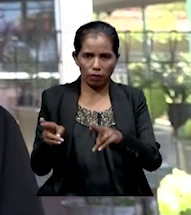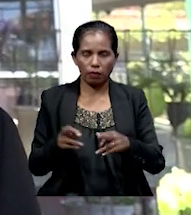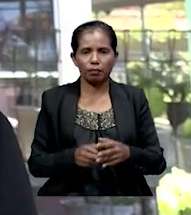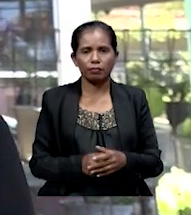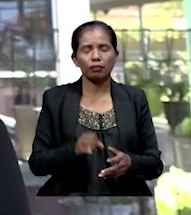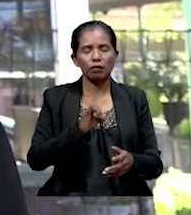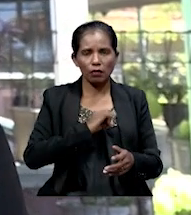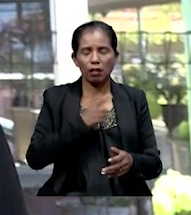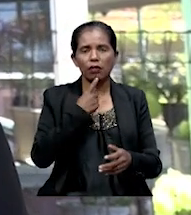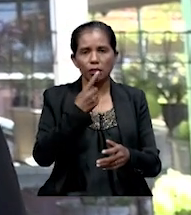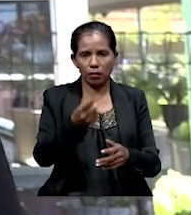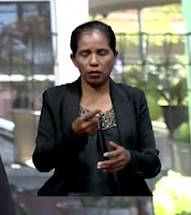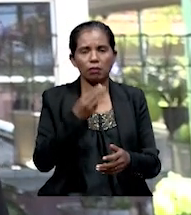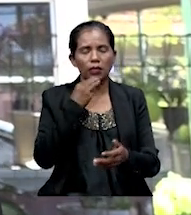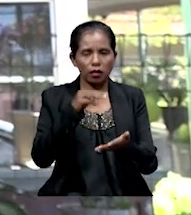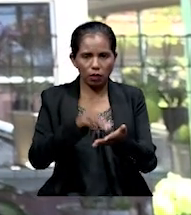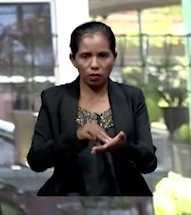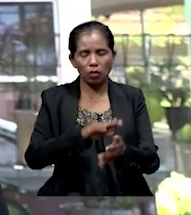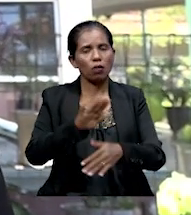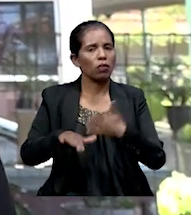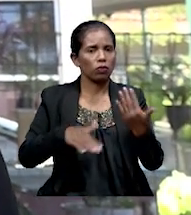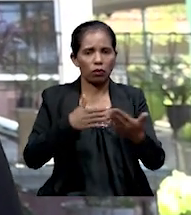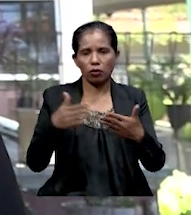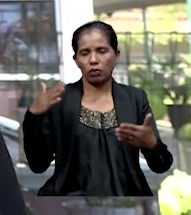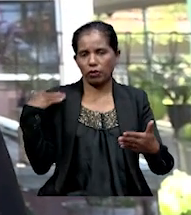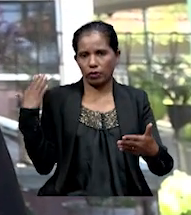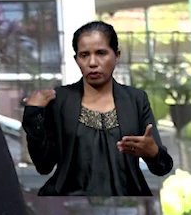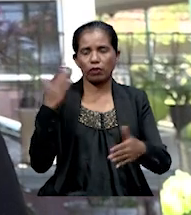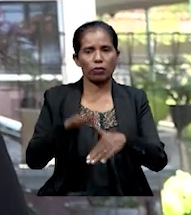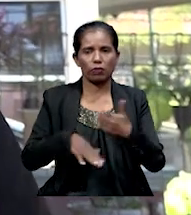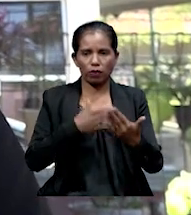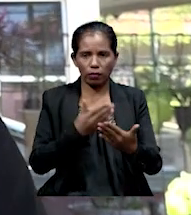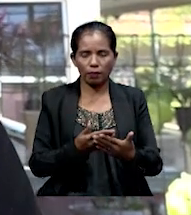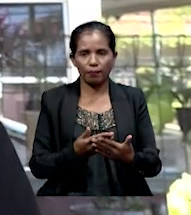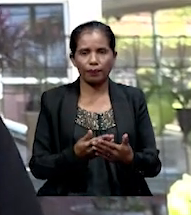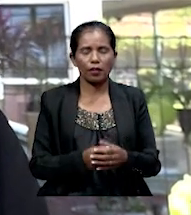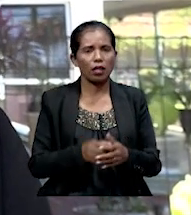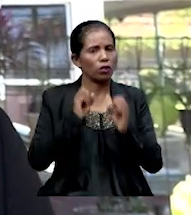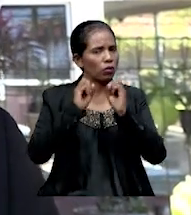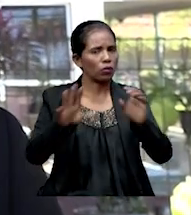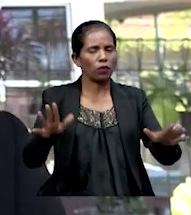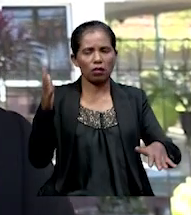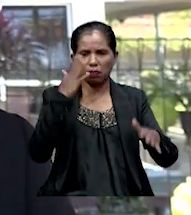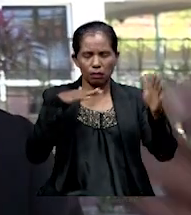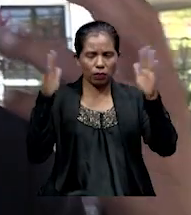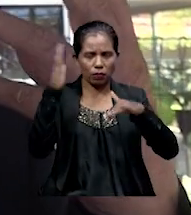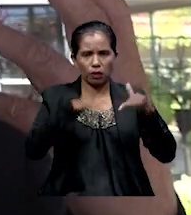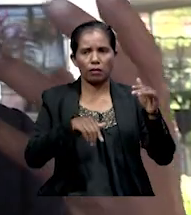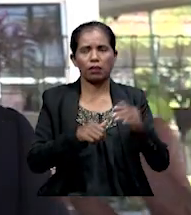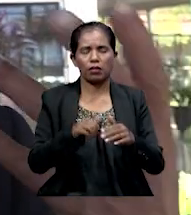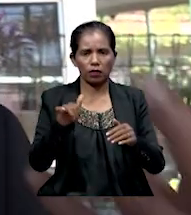Onde é pelo Magrané? Mas jovens são tudo. A tua é tia boa tarde, né? Onde é de que ir e